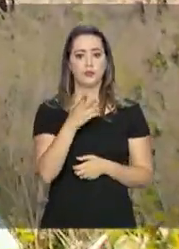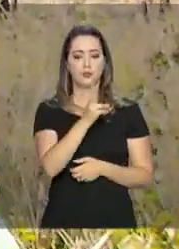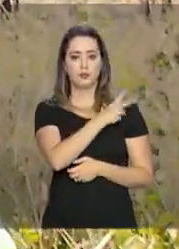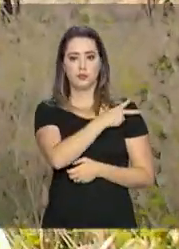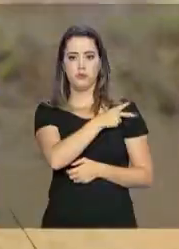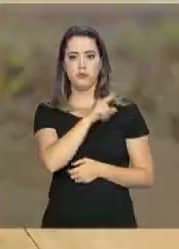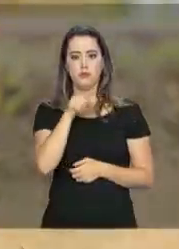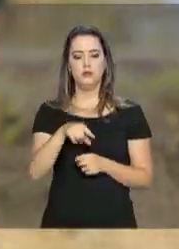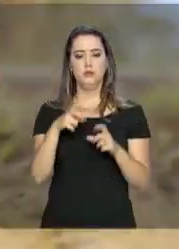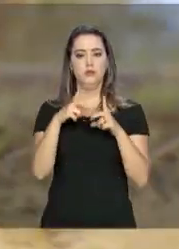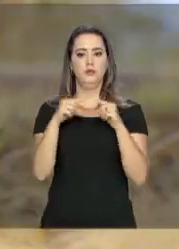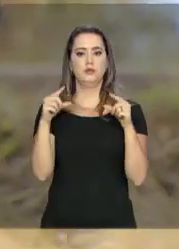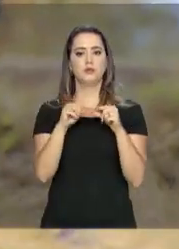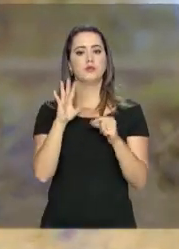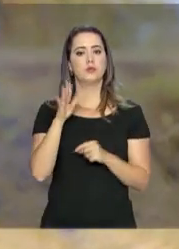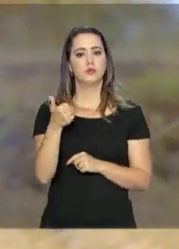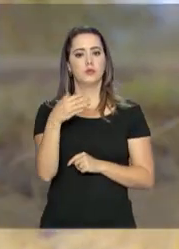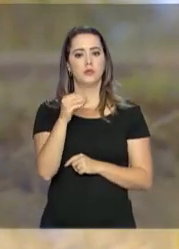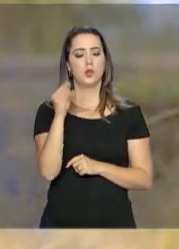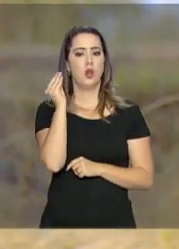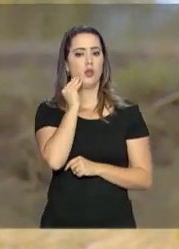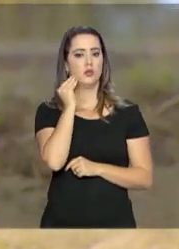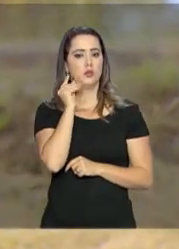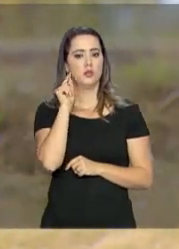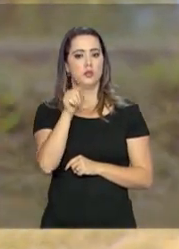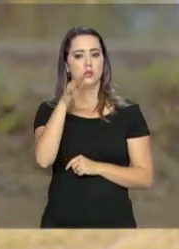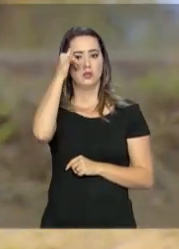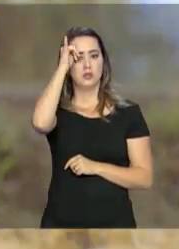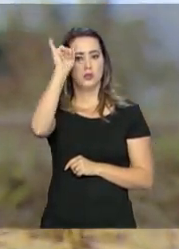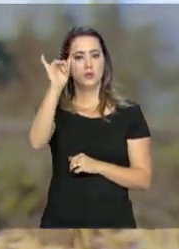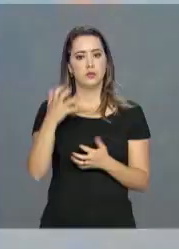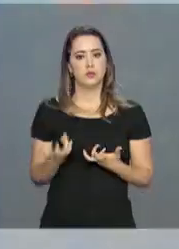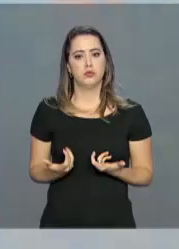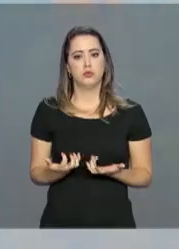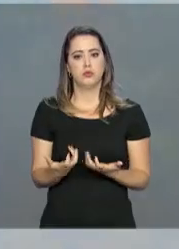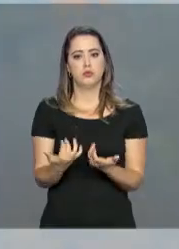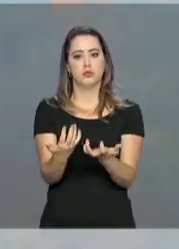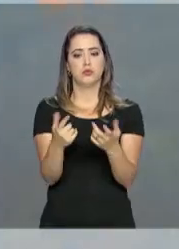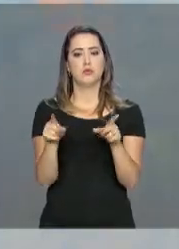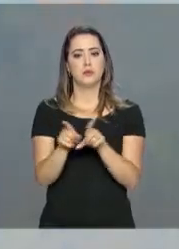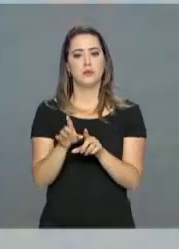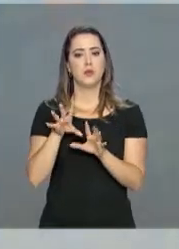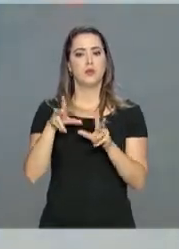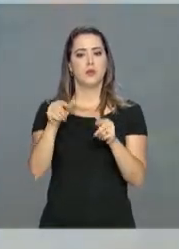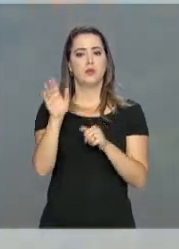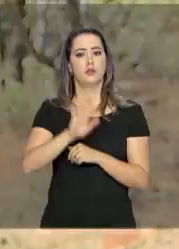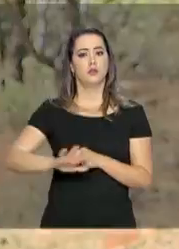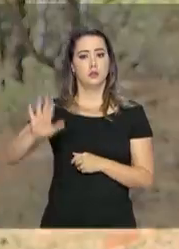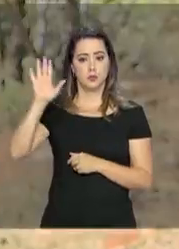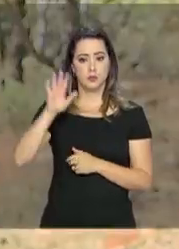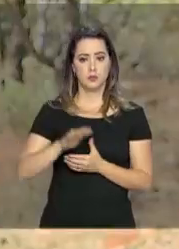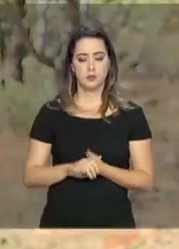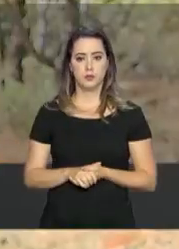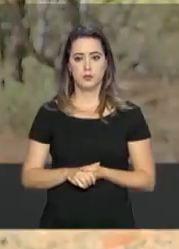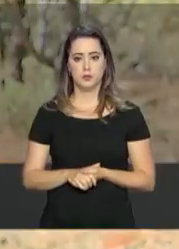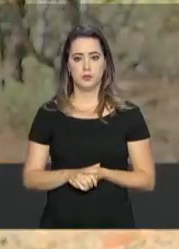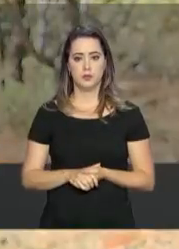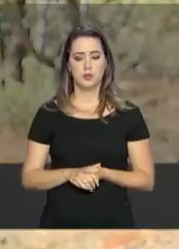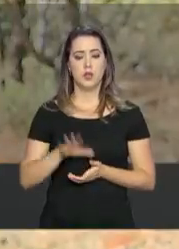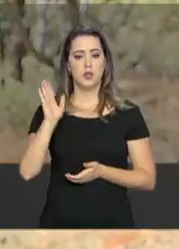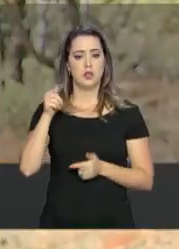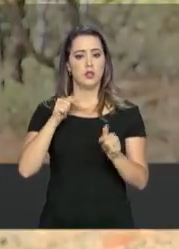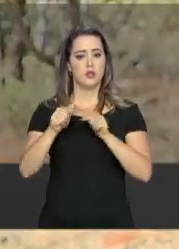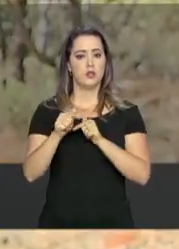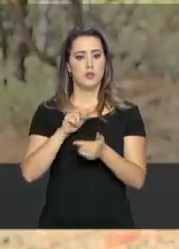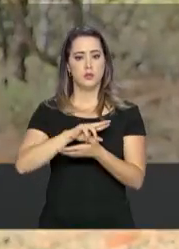de Brasília e tem 10 anos de experiência no combate a incêndios florestais em todo o país. Já participei de vários tipos de